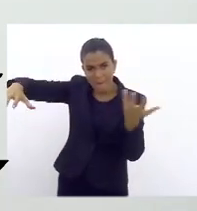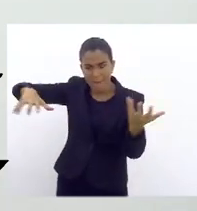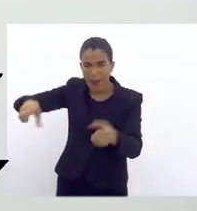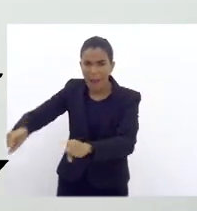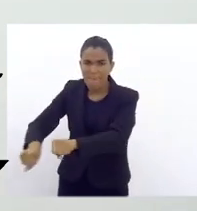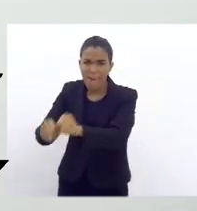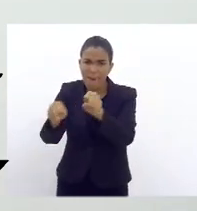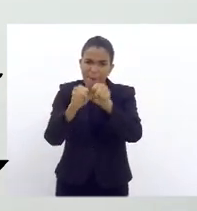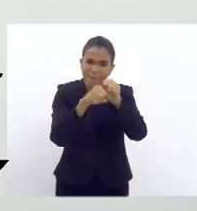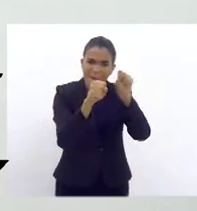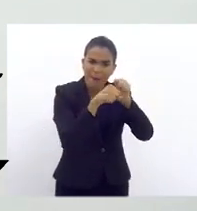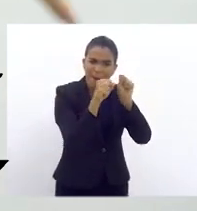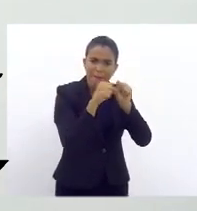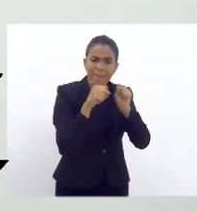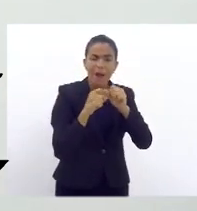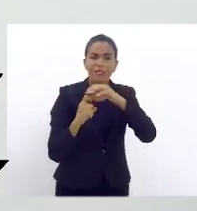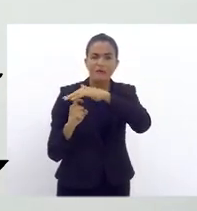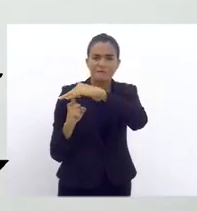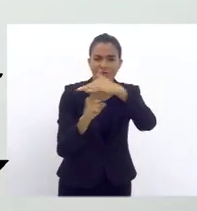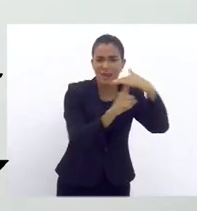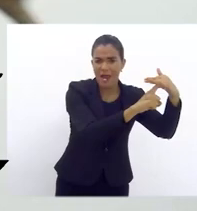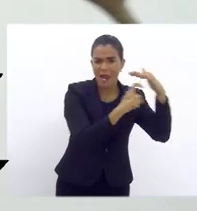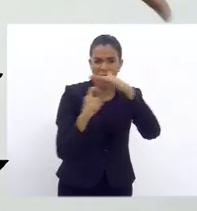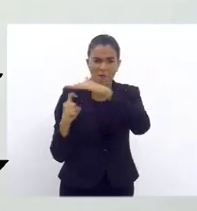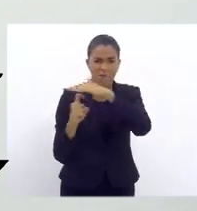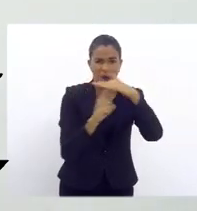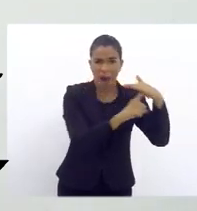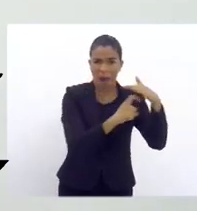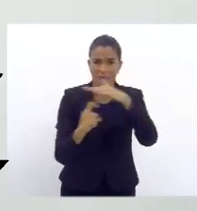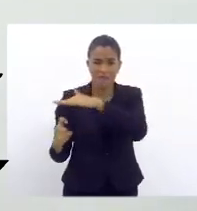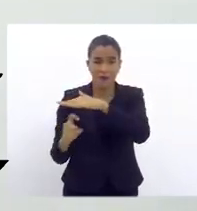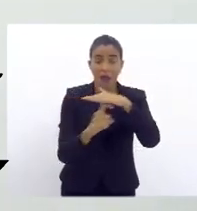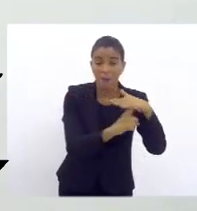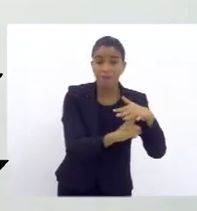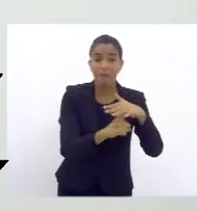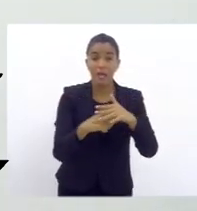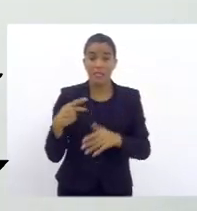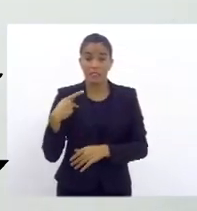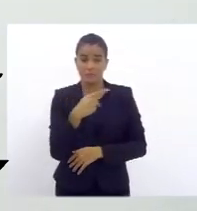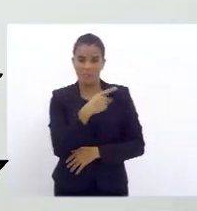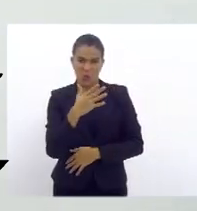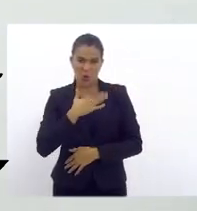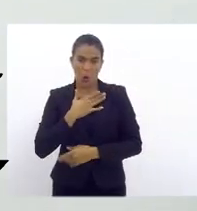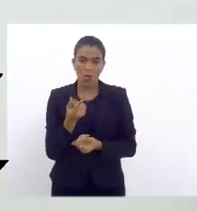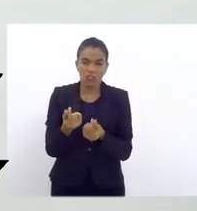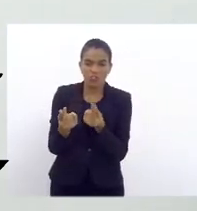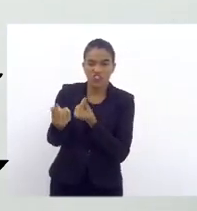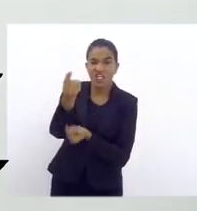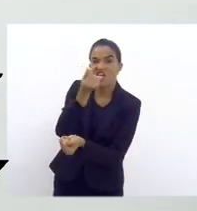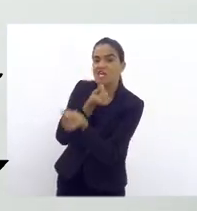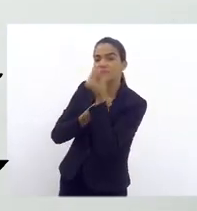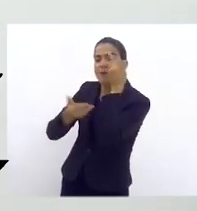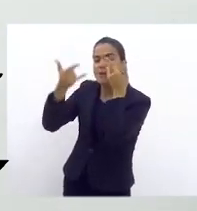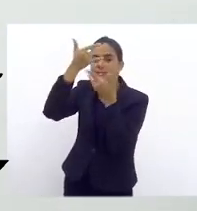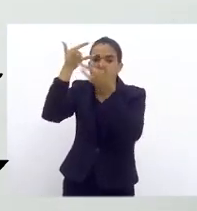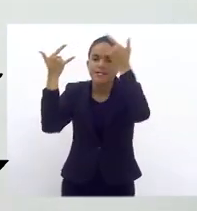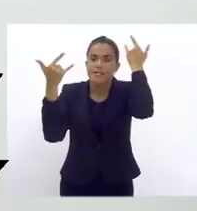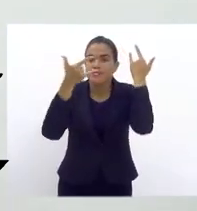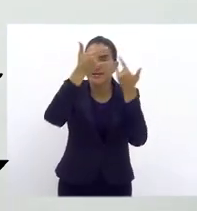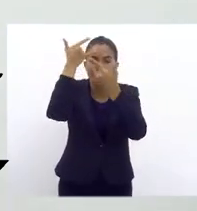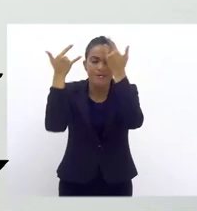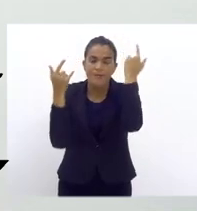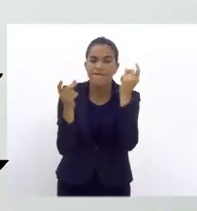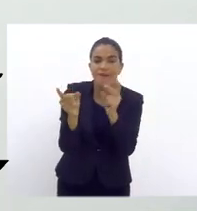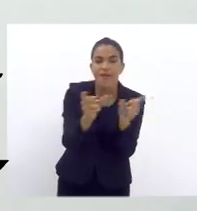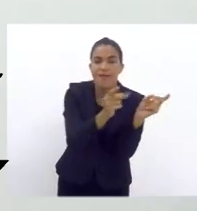para quebrar os vidilhões do templos as barracas esses pastores que gostam de dízimo e oferta de cantina de dinheiro